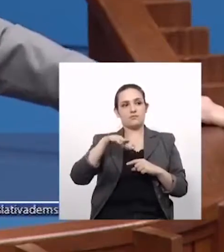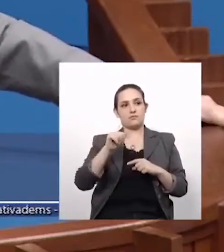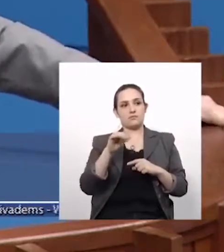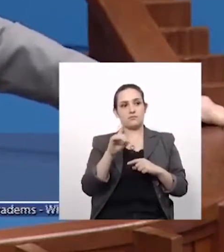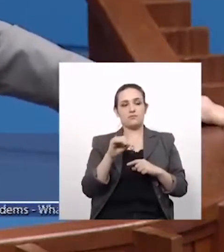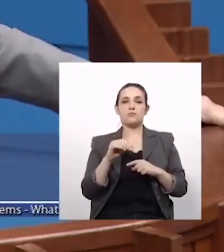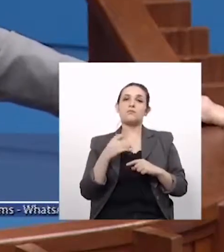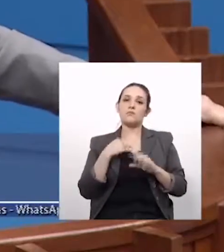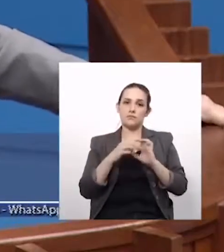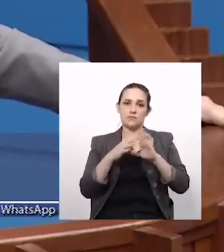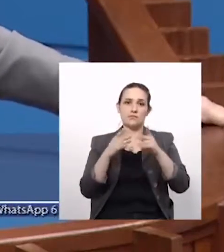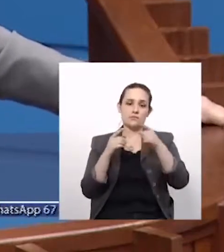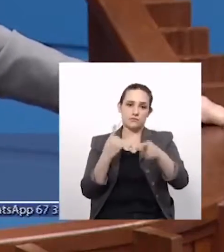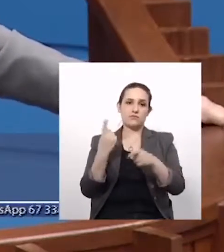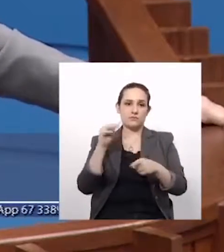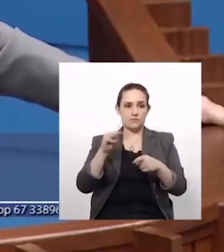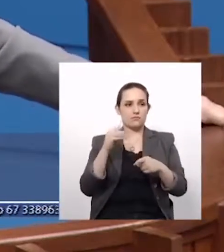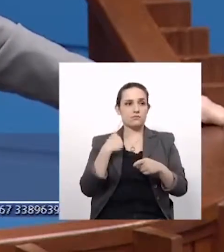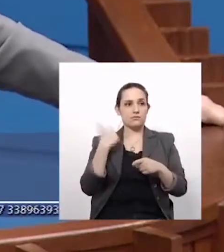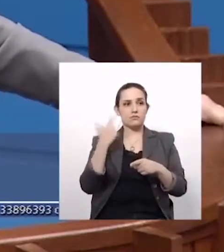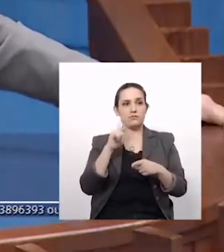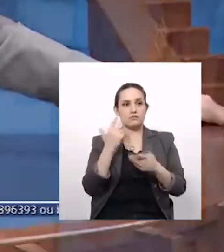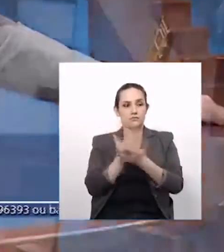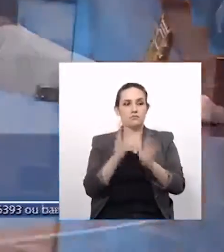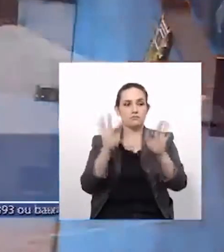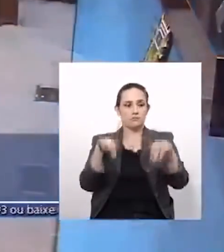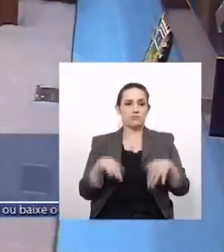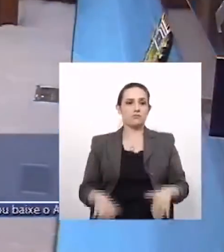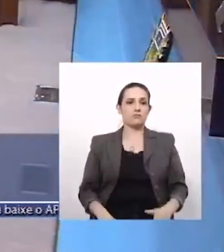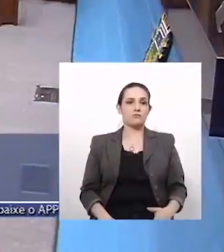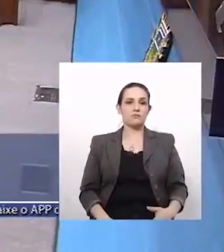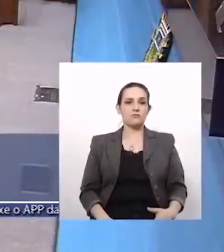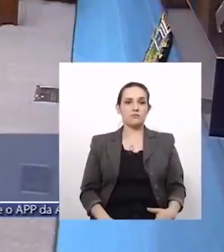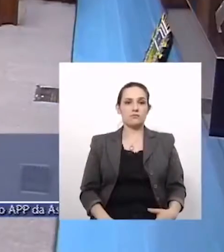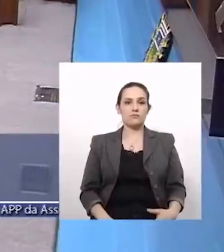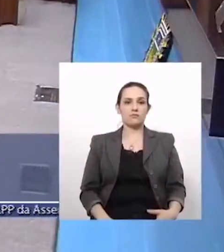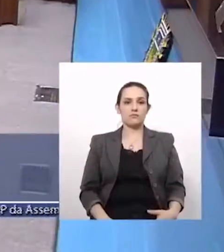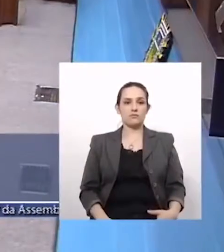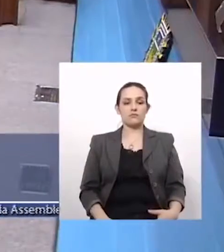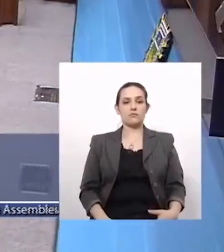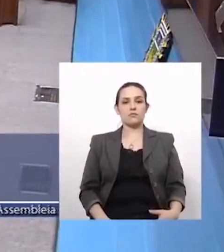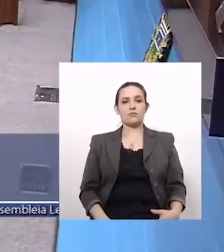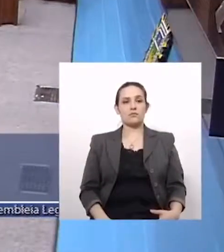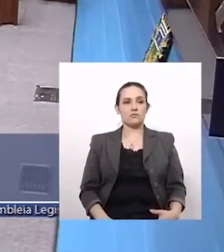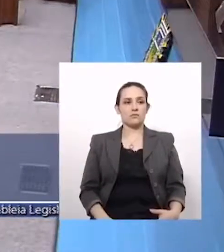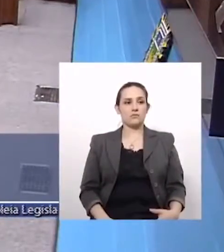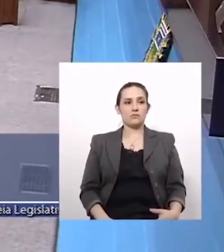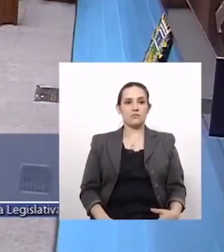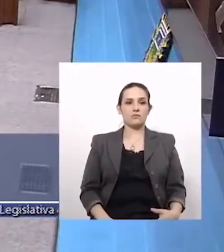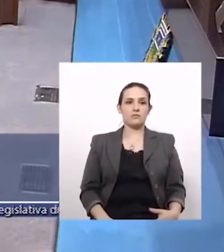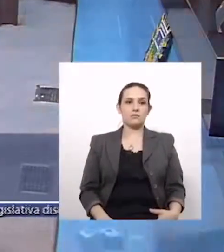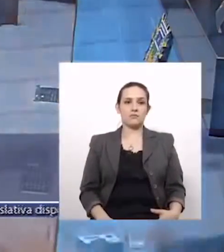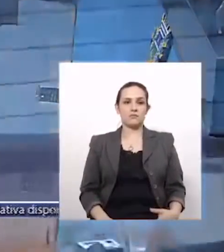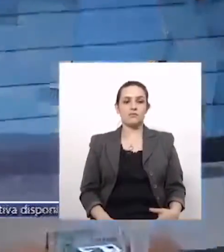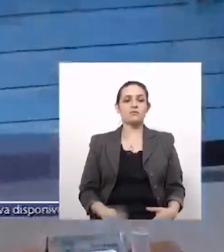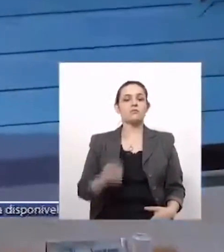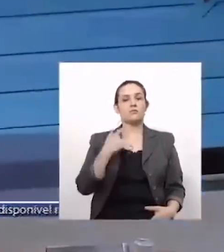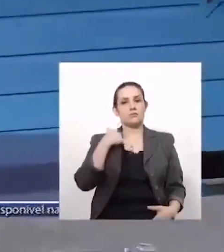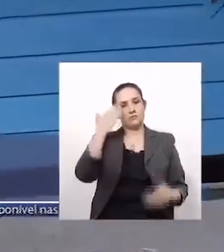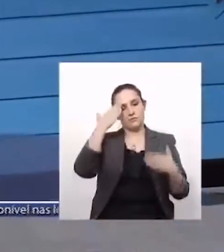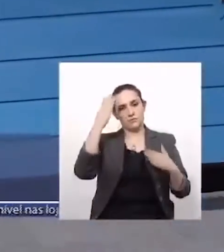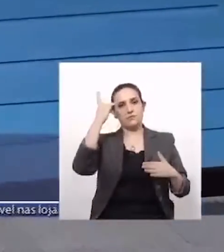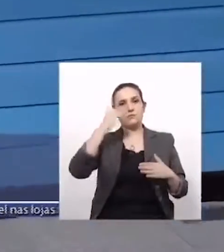Concedo 1 minuto a Vossa Excelência aqui para poder encaminhar para a finalização. Obrigado, nobre deputado Barbosinha.